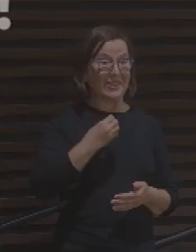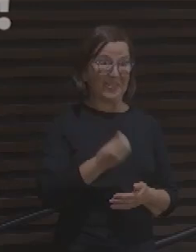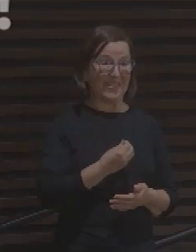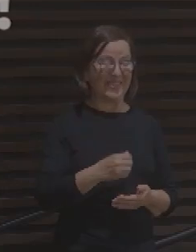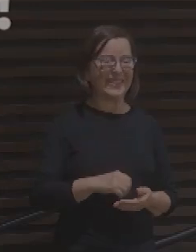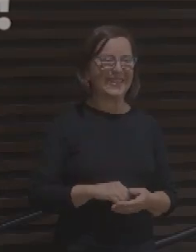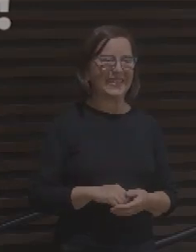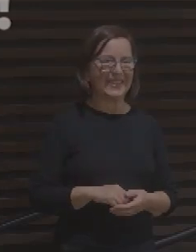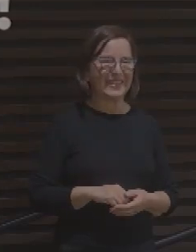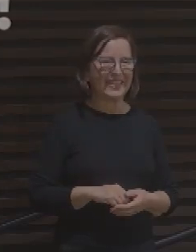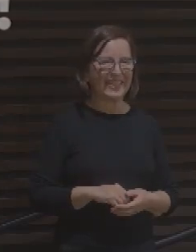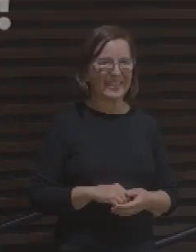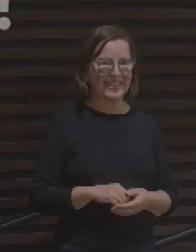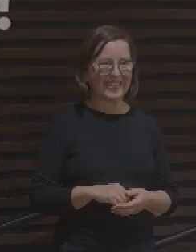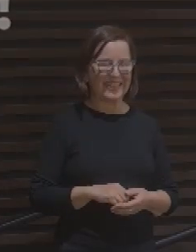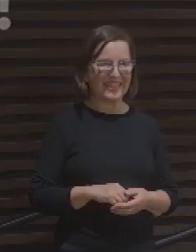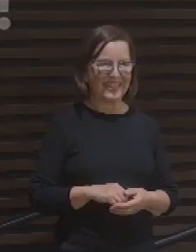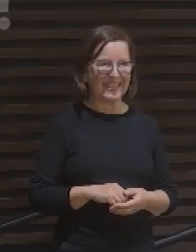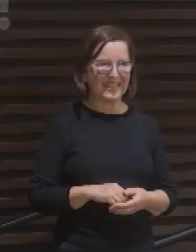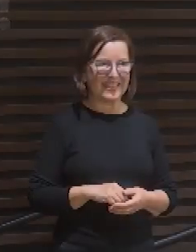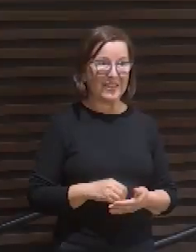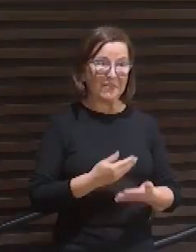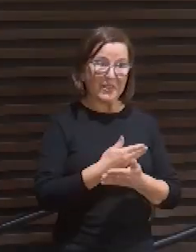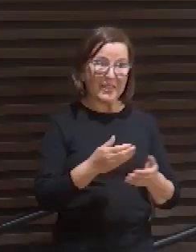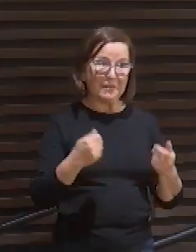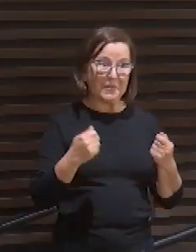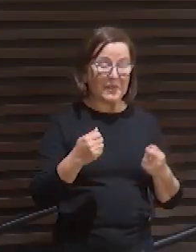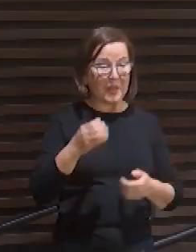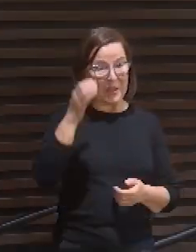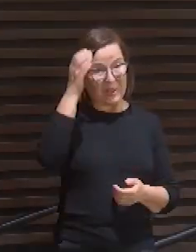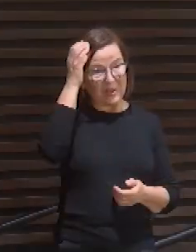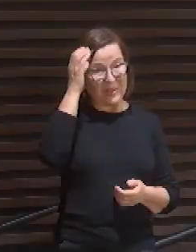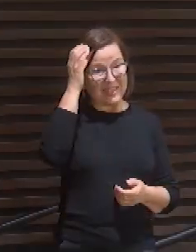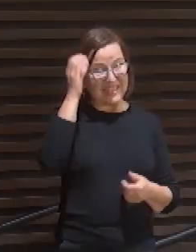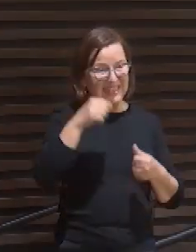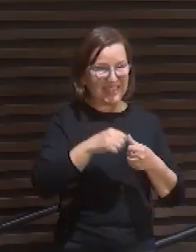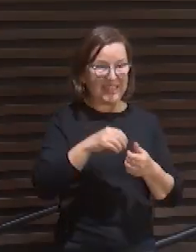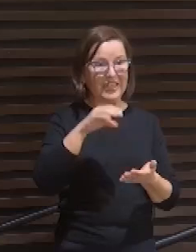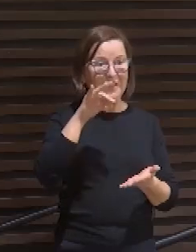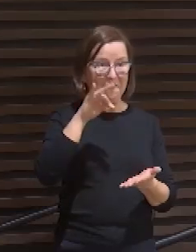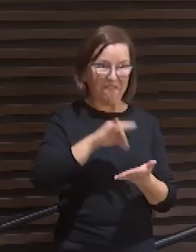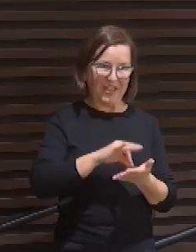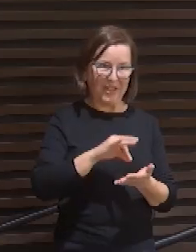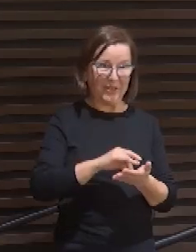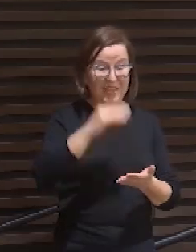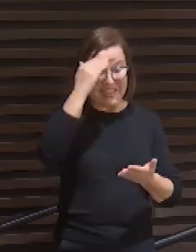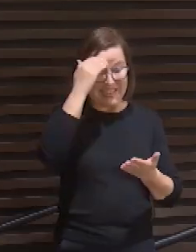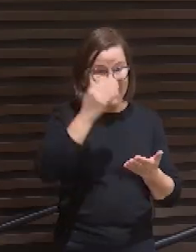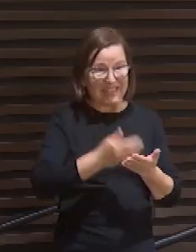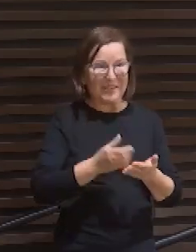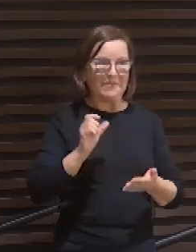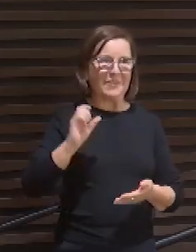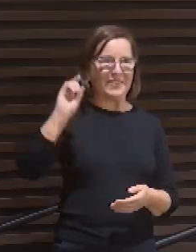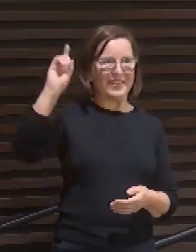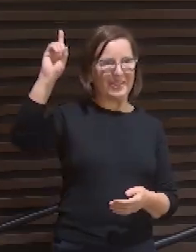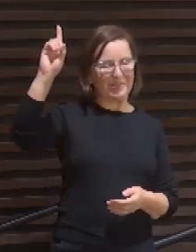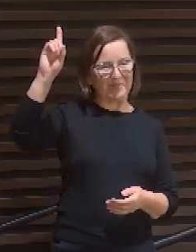Você precisa tomar consciência desse fato e crer na palavra de